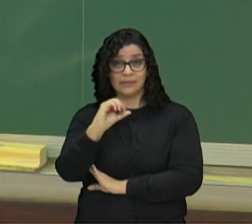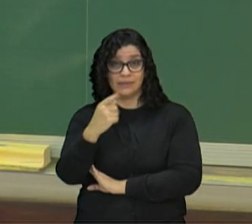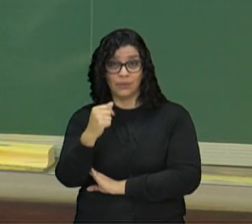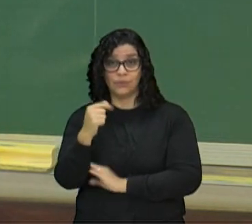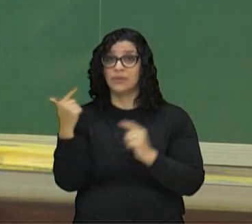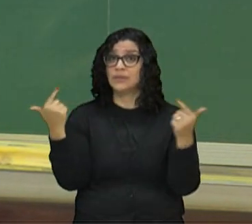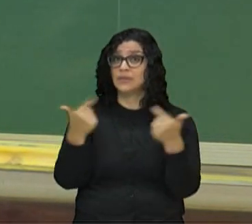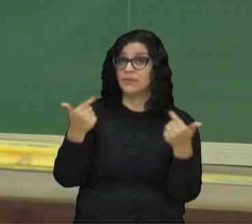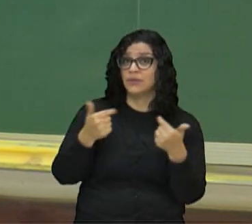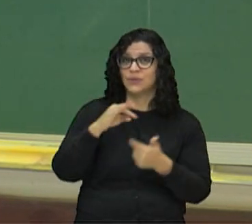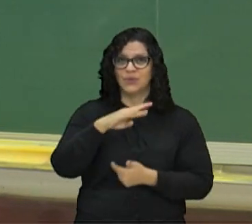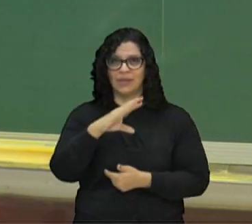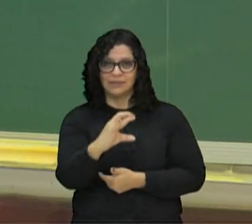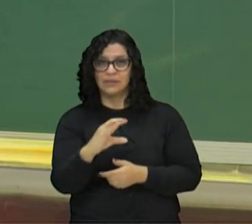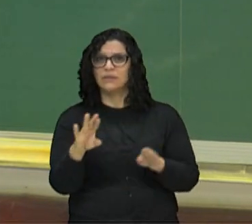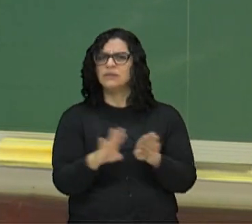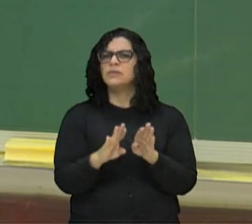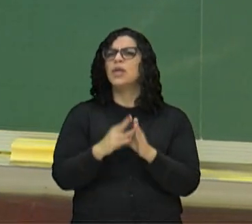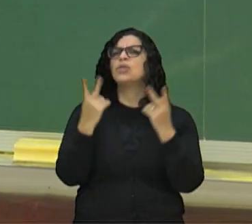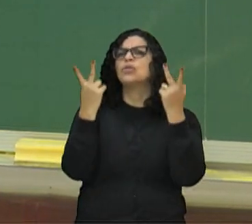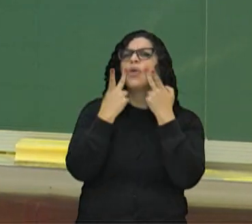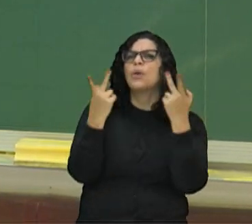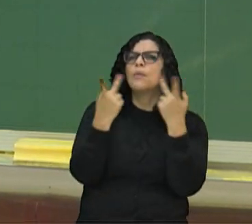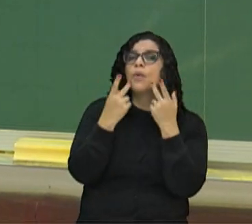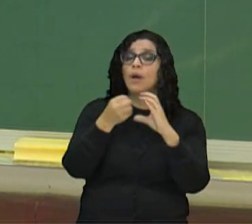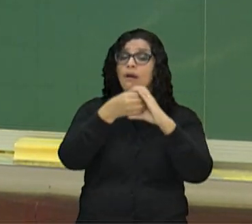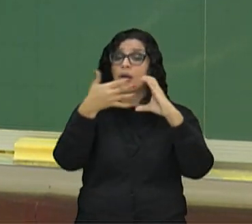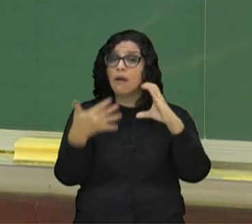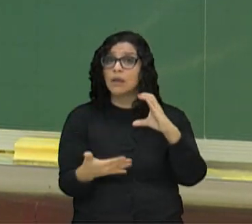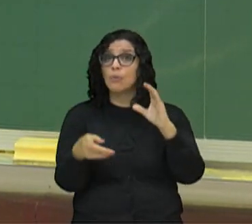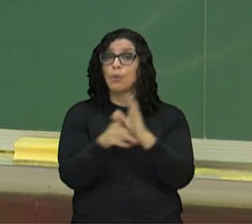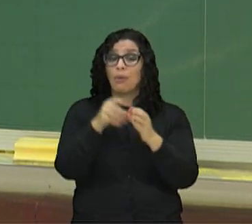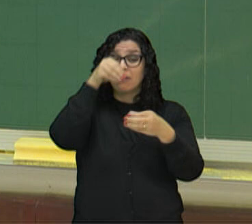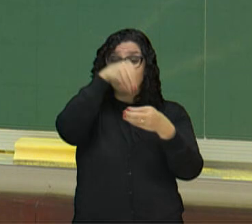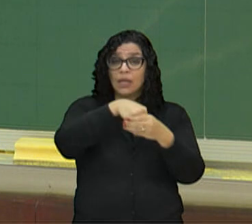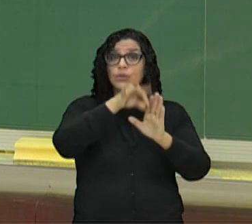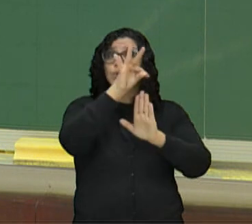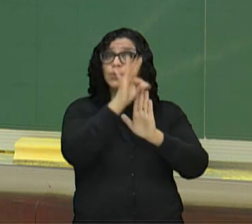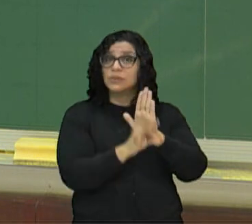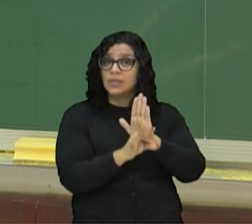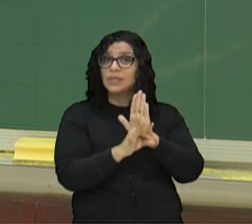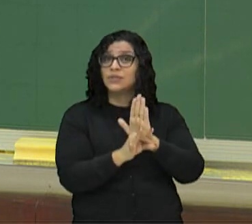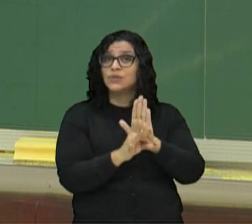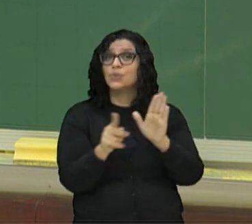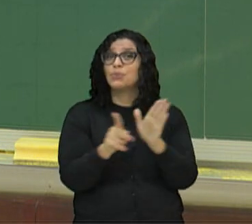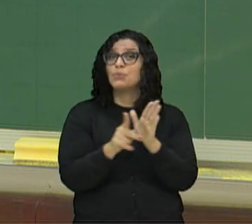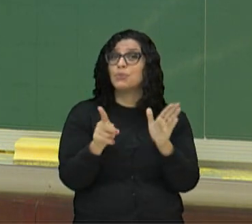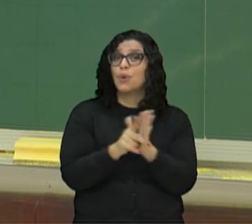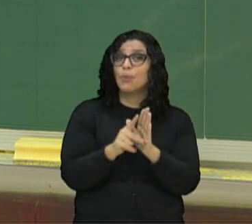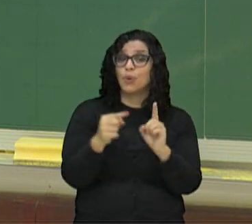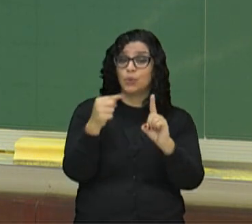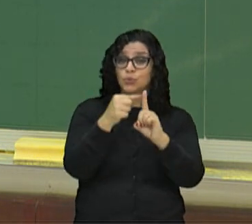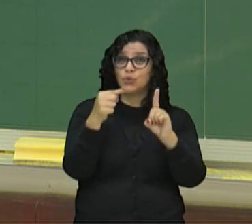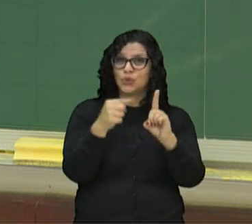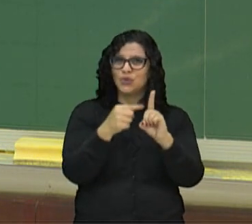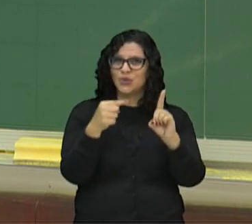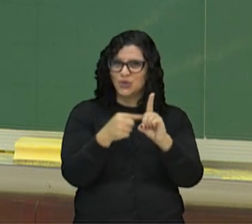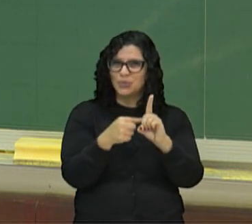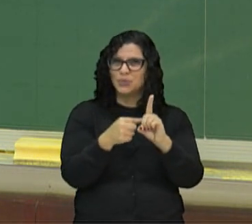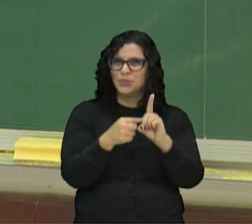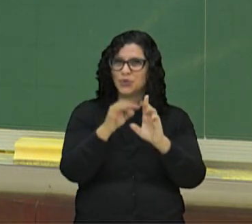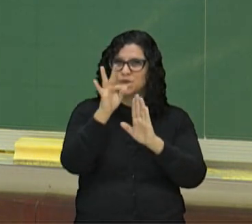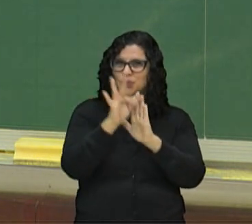Crusoe, geralmente uma das características do romance de aventura,